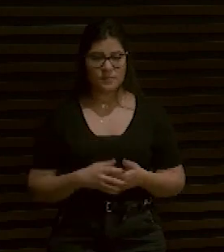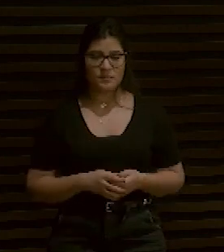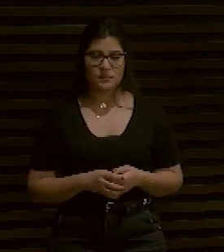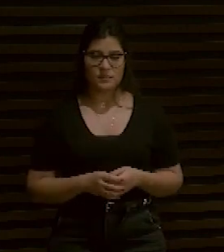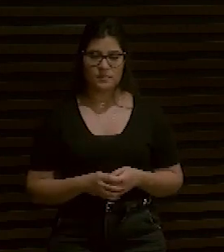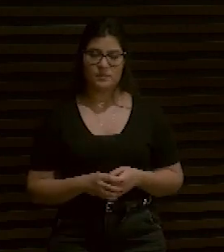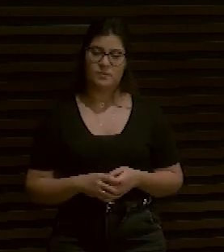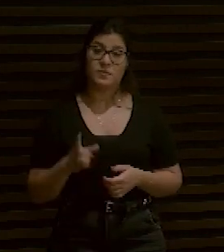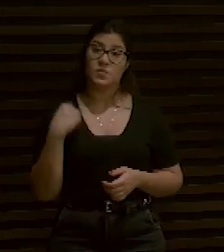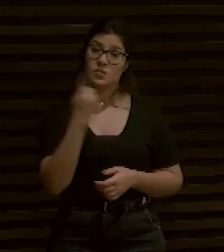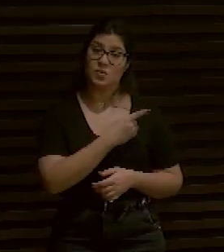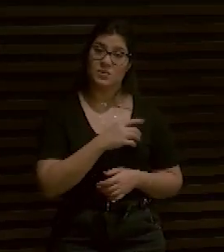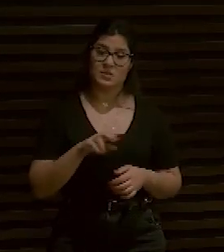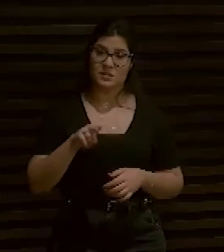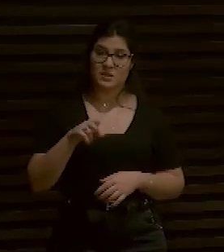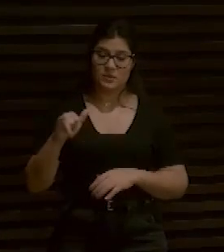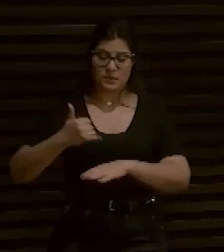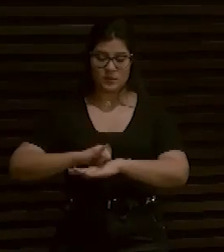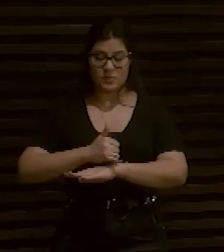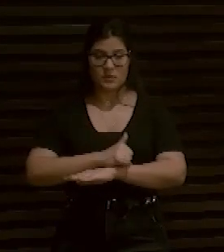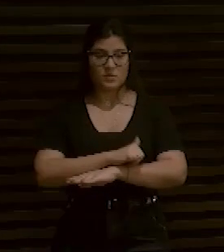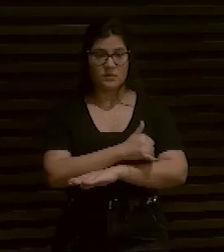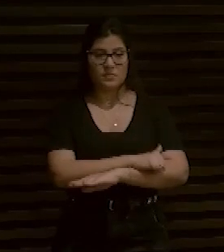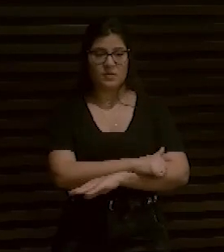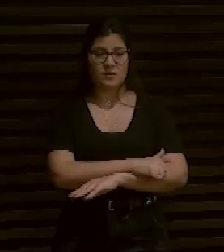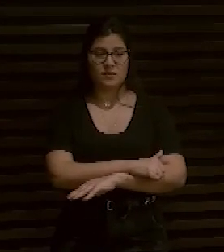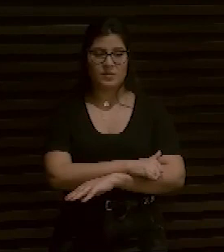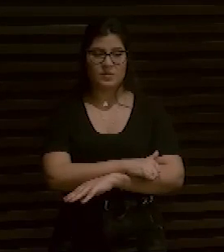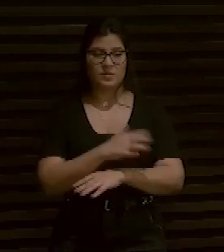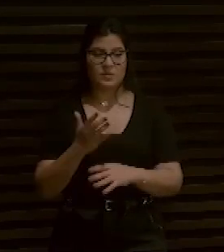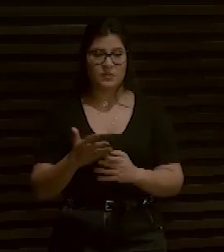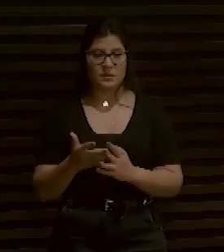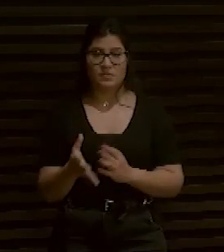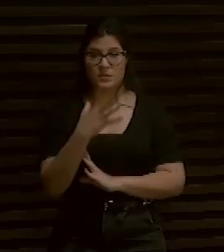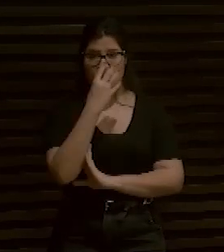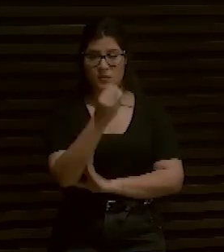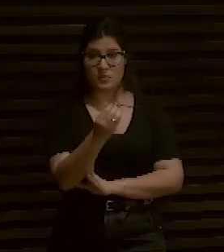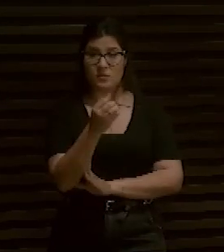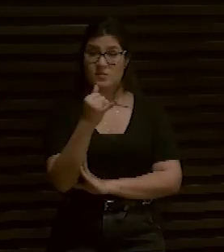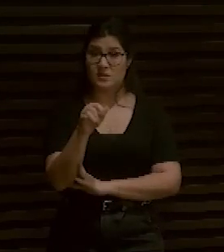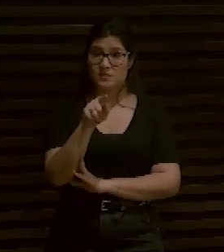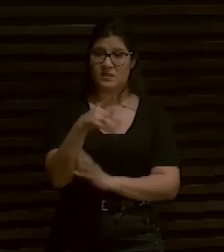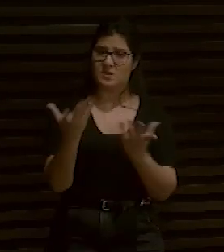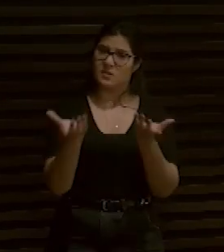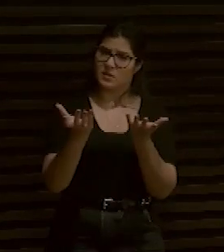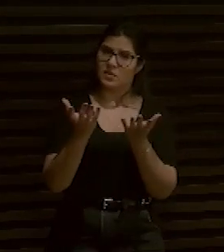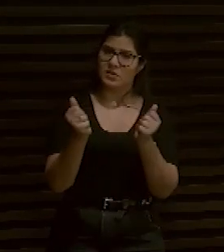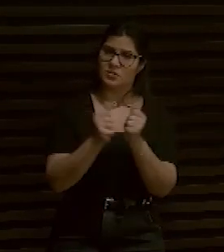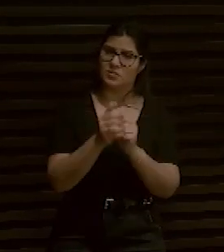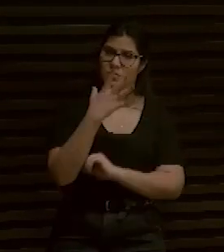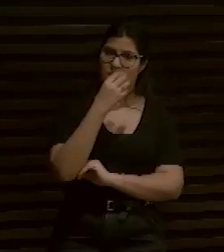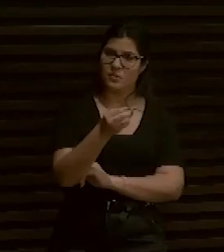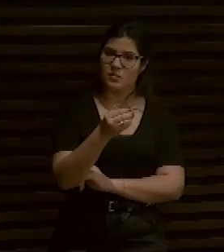como ovelhas por meio de lobos. Então, se você deliberadamente deseja ficar no meio de lobo o tempo inteiro, sem o